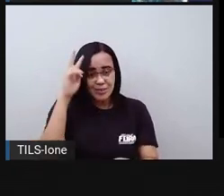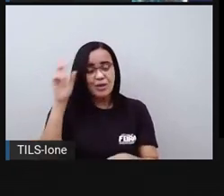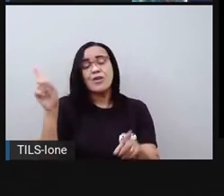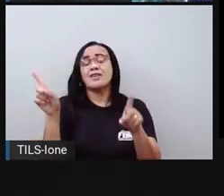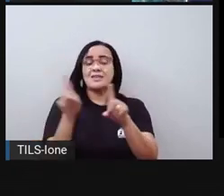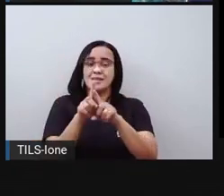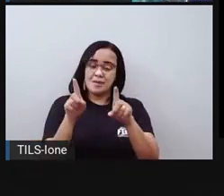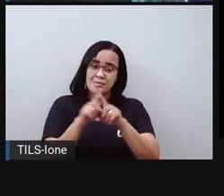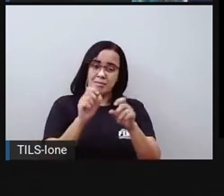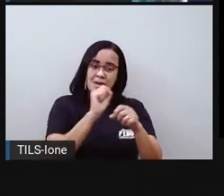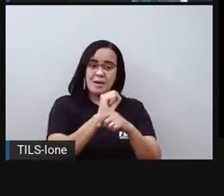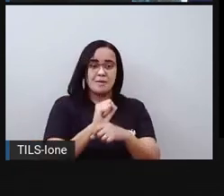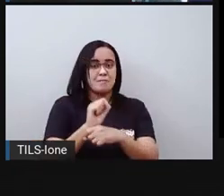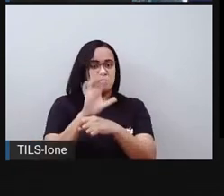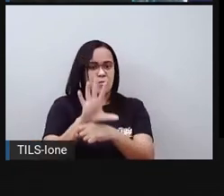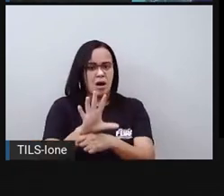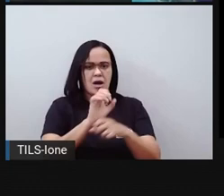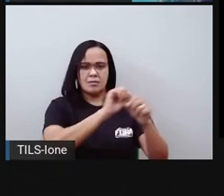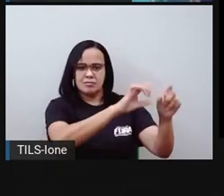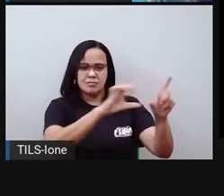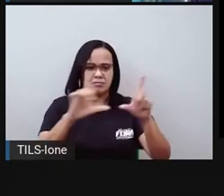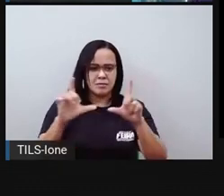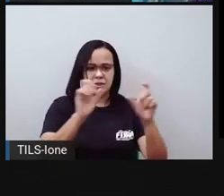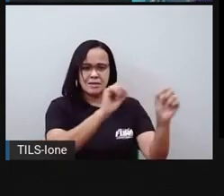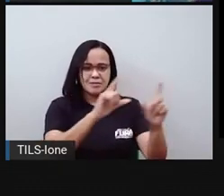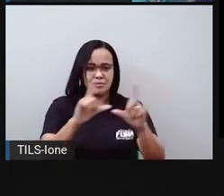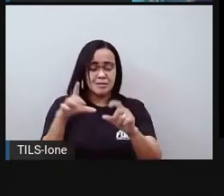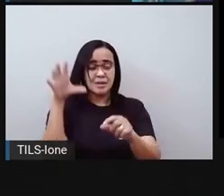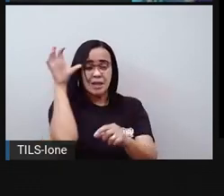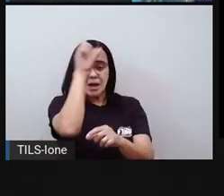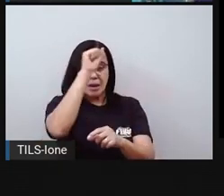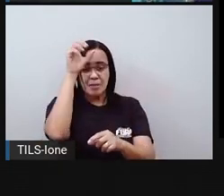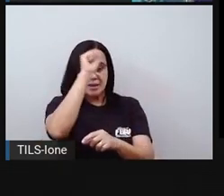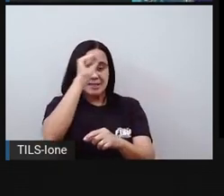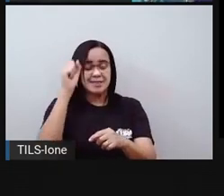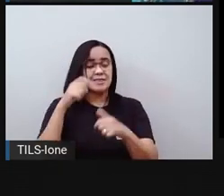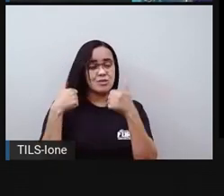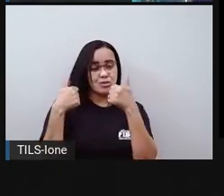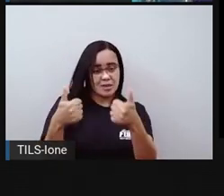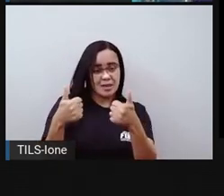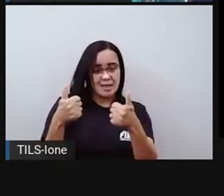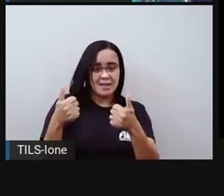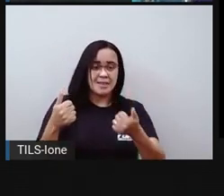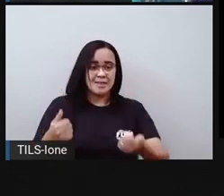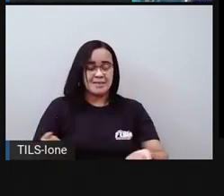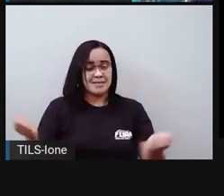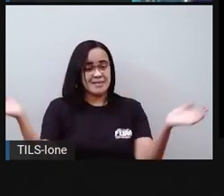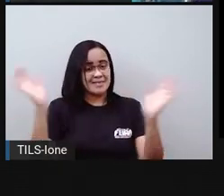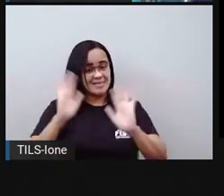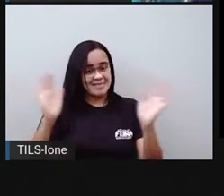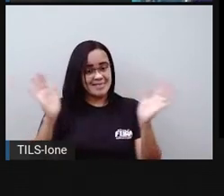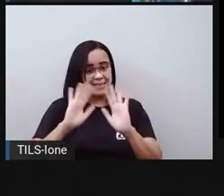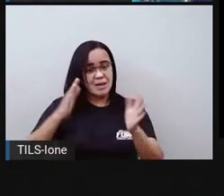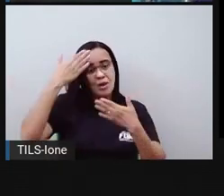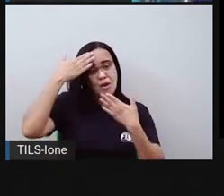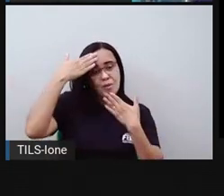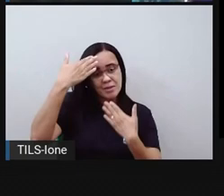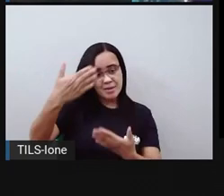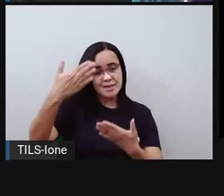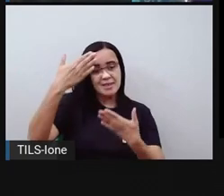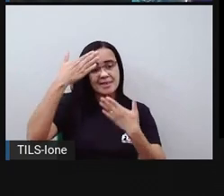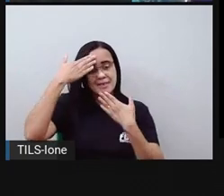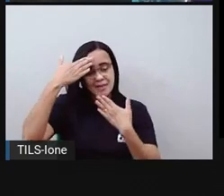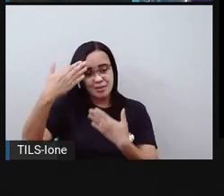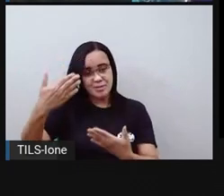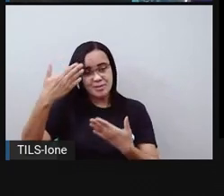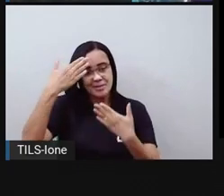tenham aprendido com essas imagens. Tá bom? Thank you! Thank you! É obrigada! Obrigada! Thank you.